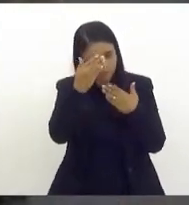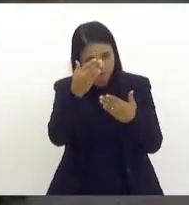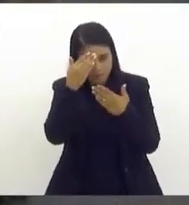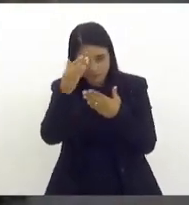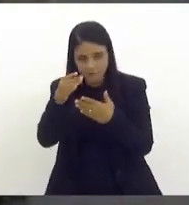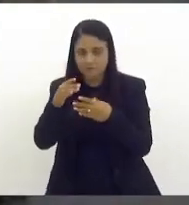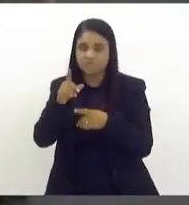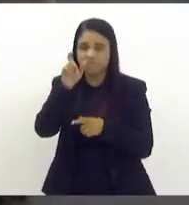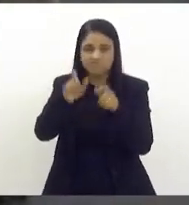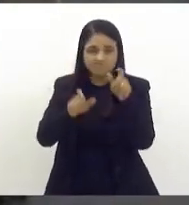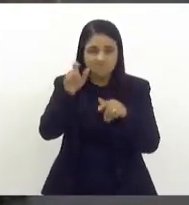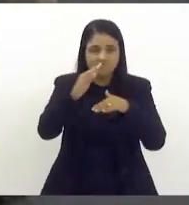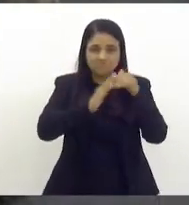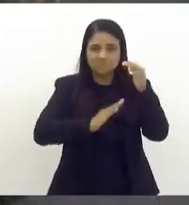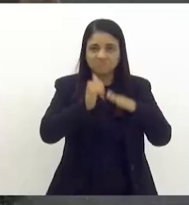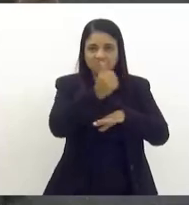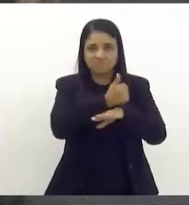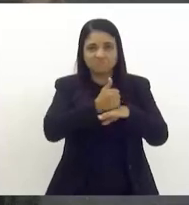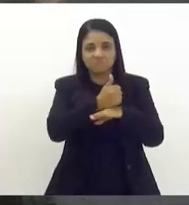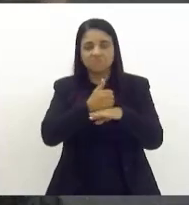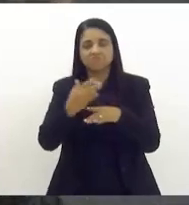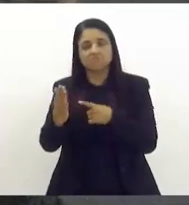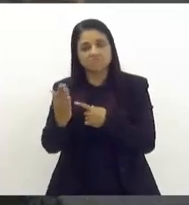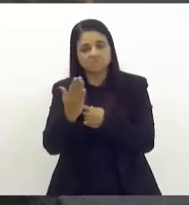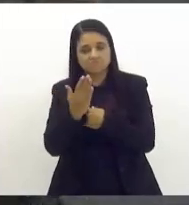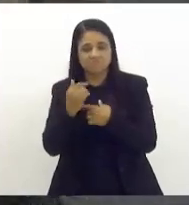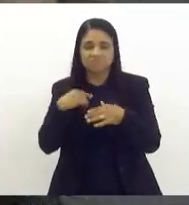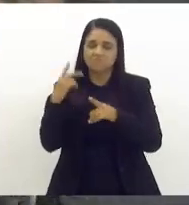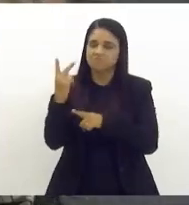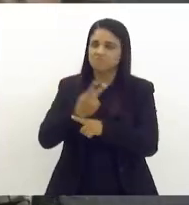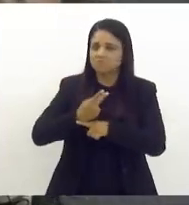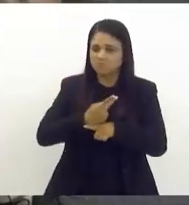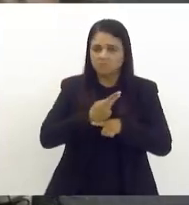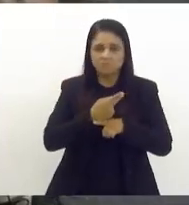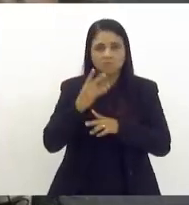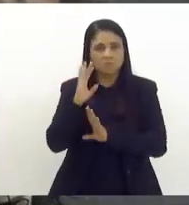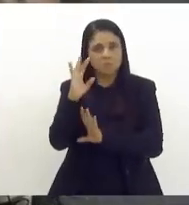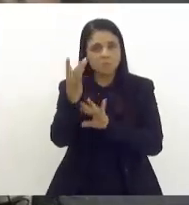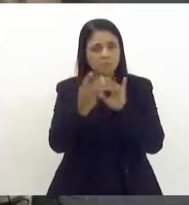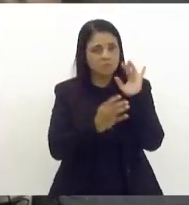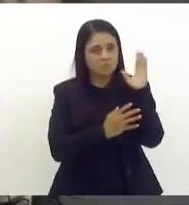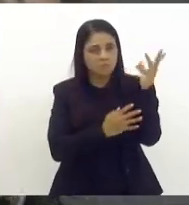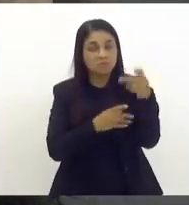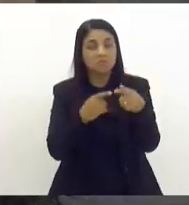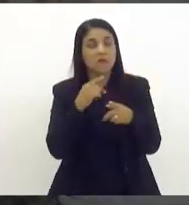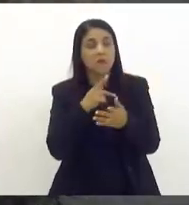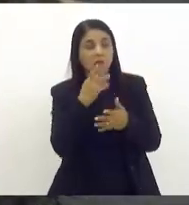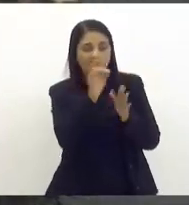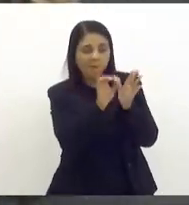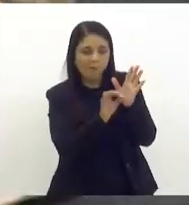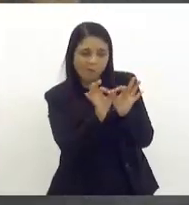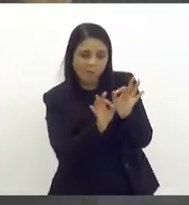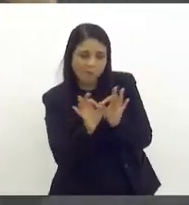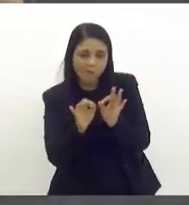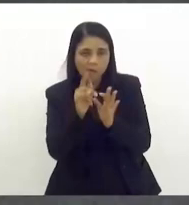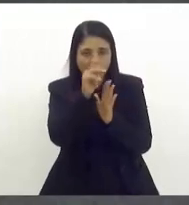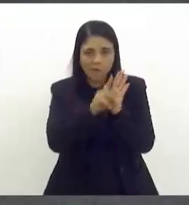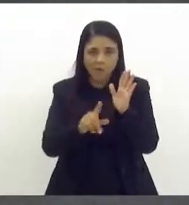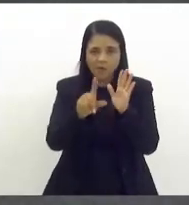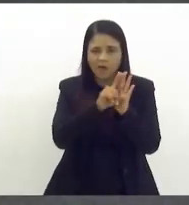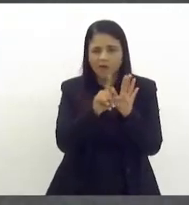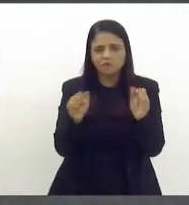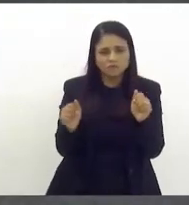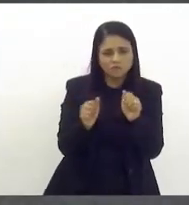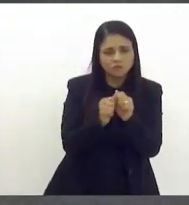catadora de catadores e também de ambientalistas que nos procuraram para rascunhar os termos desse projeto que estiveram a todo momento conosco